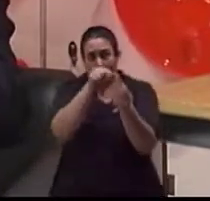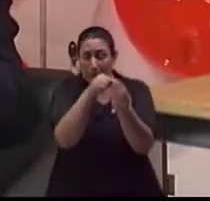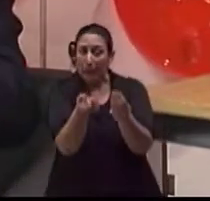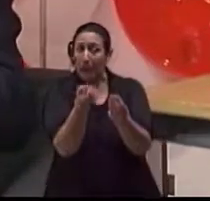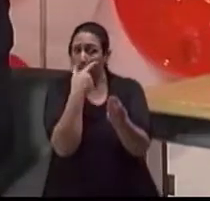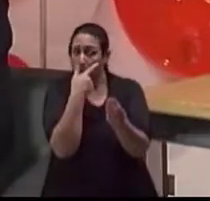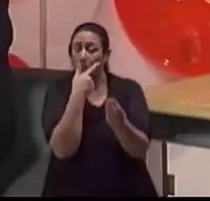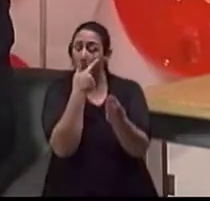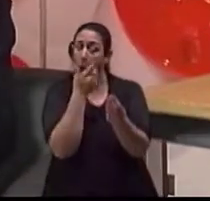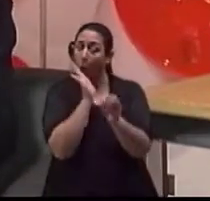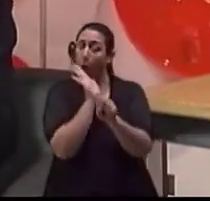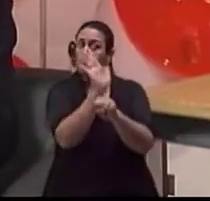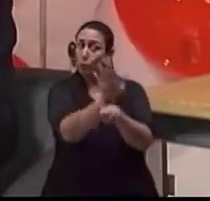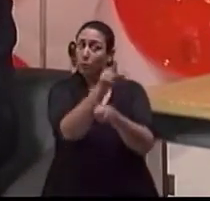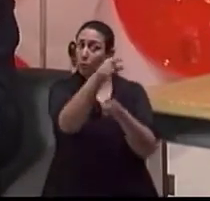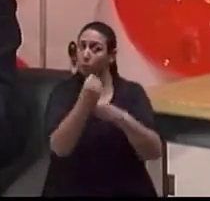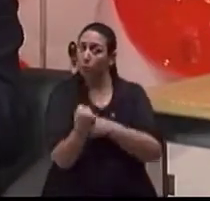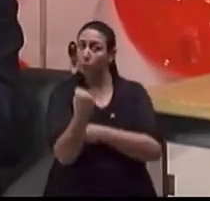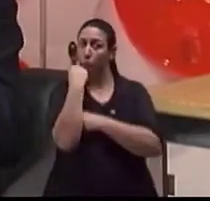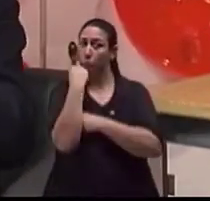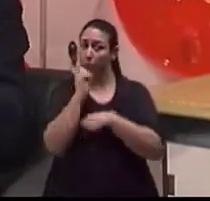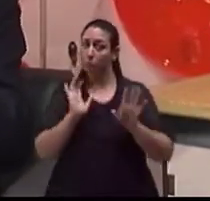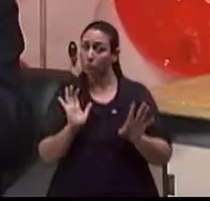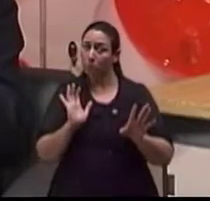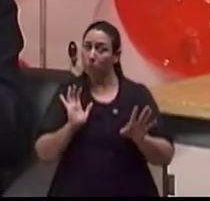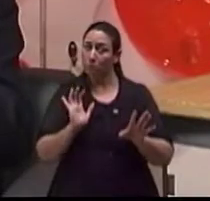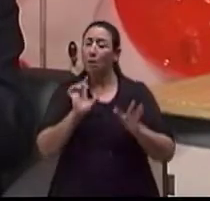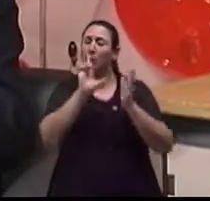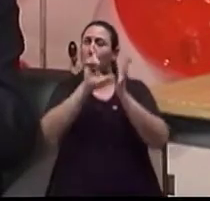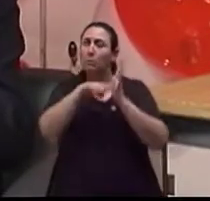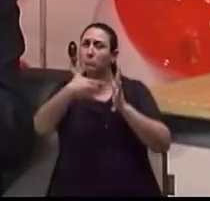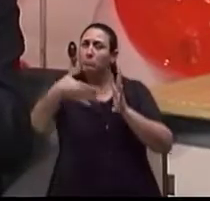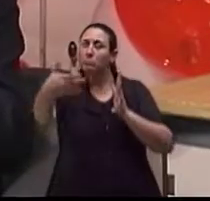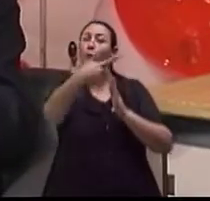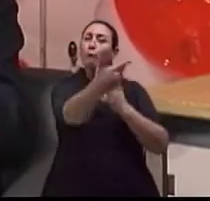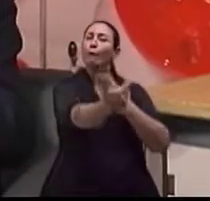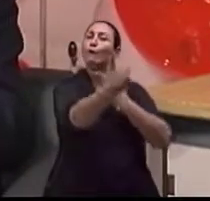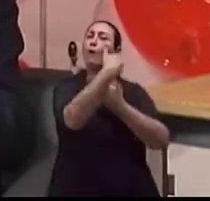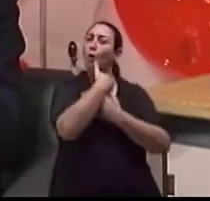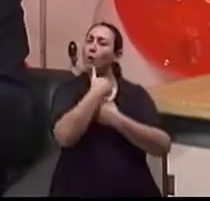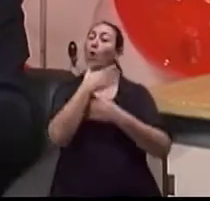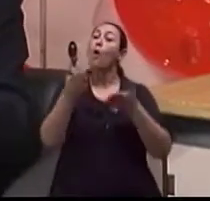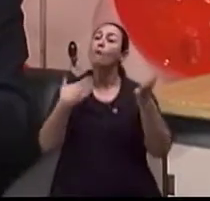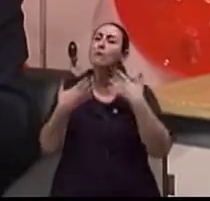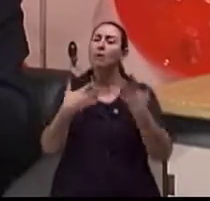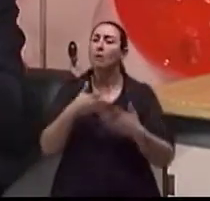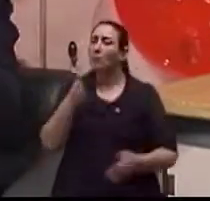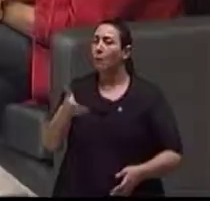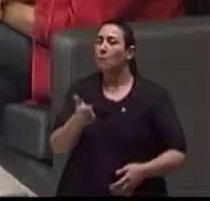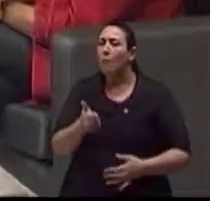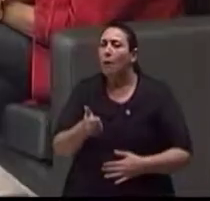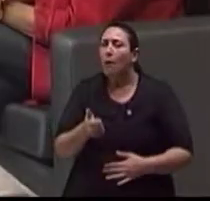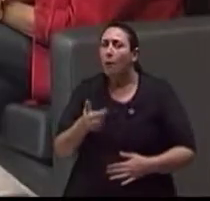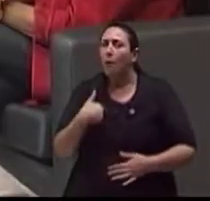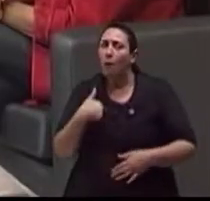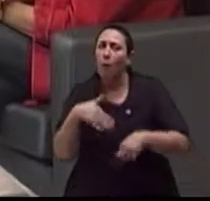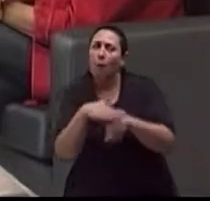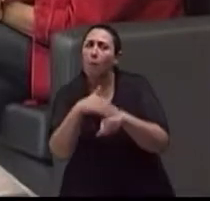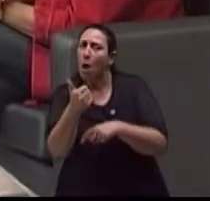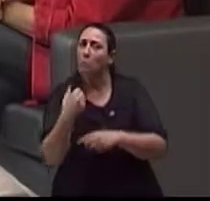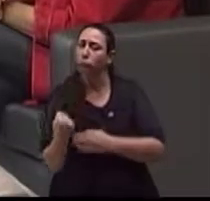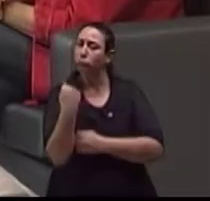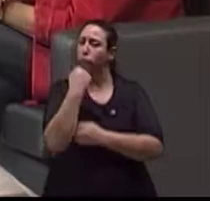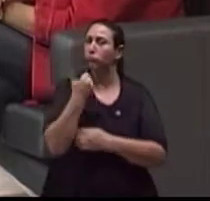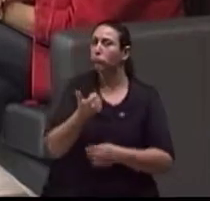E esse remédio vai te dar uma ereção volta aqui daqui um tempinho para gente conversar ele vai voltar e vai dizer Doutor tive